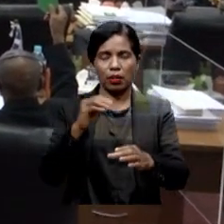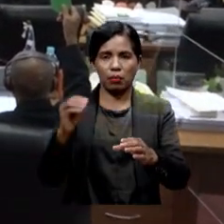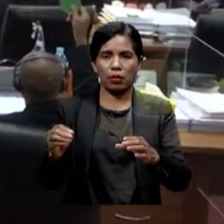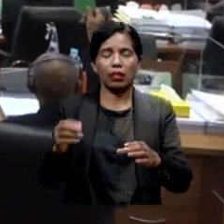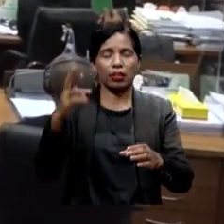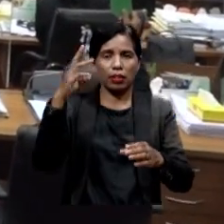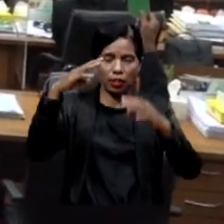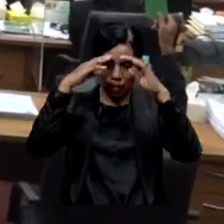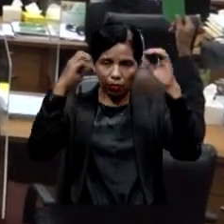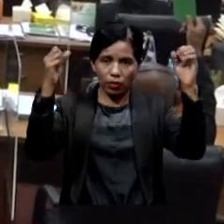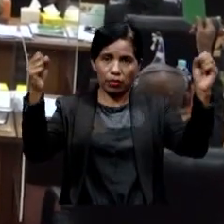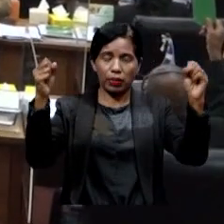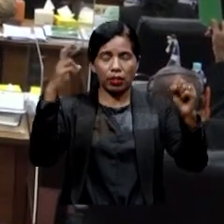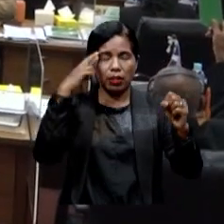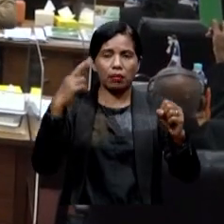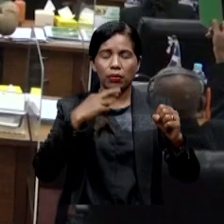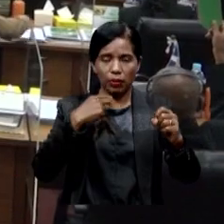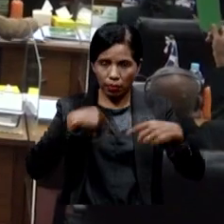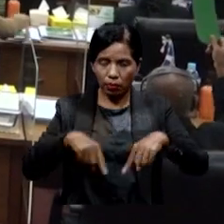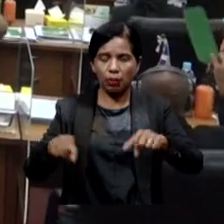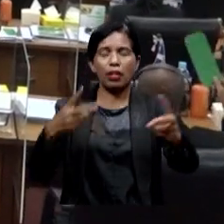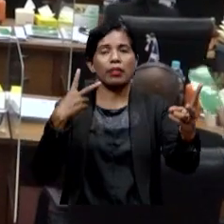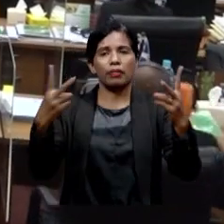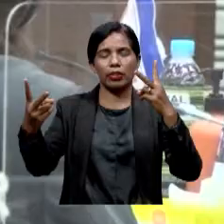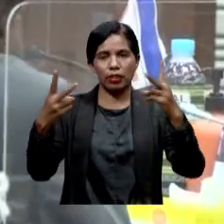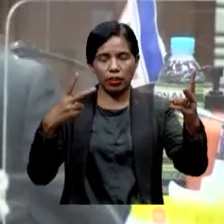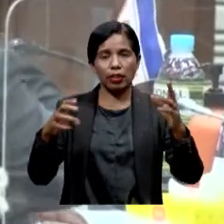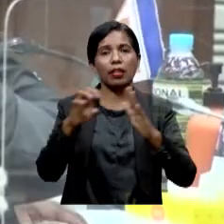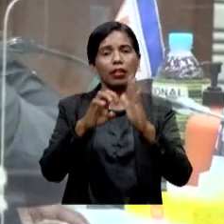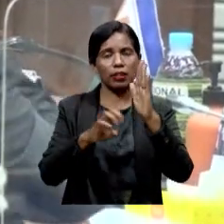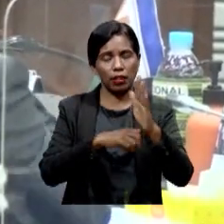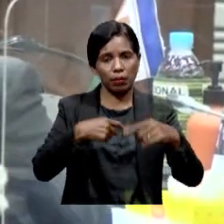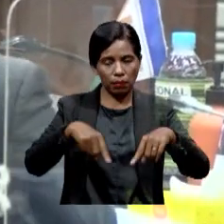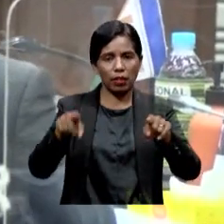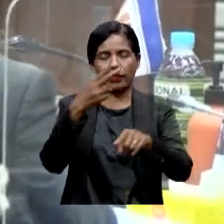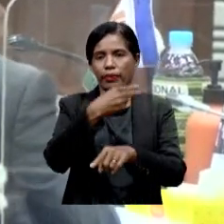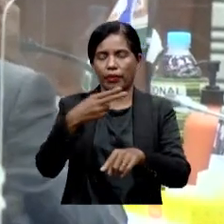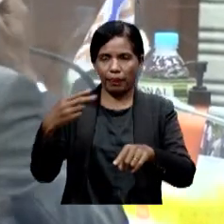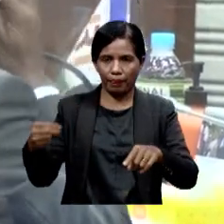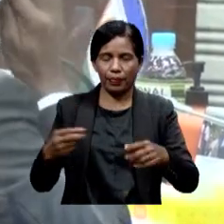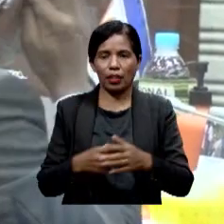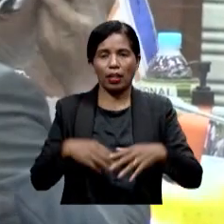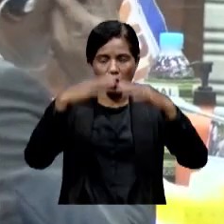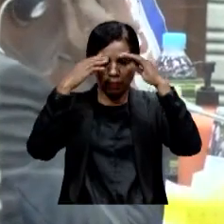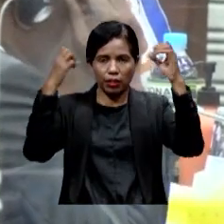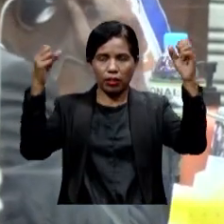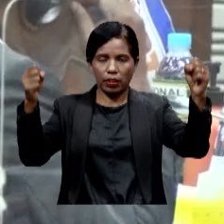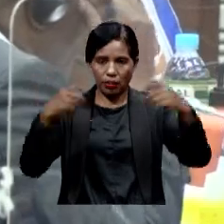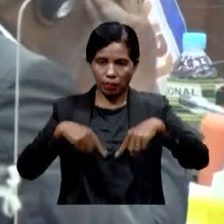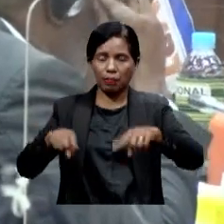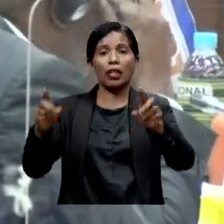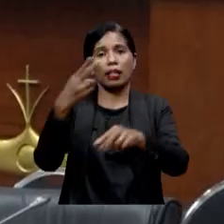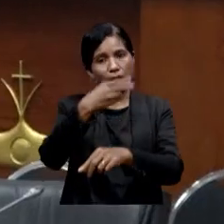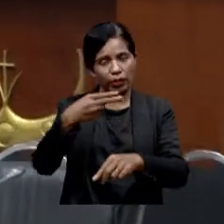Ramos Horta, por ir lá visita Estado da Indonésia. Pedido de deslocação, Presidente da República da Indonésia,